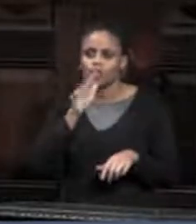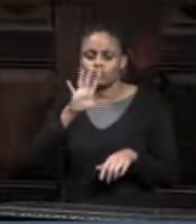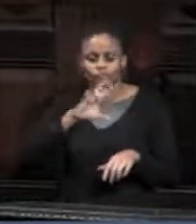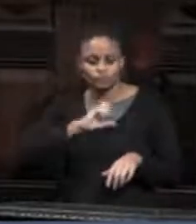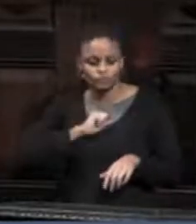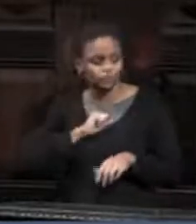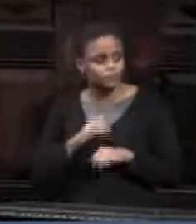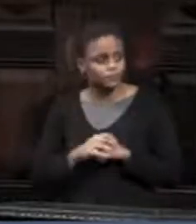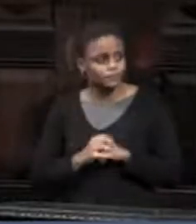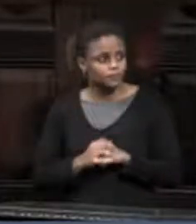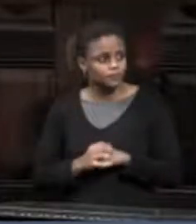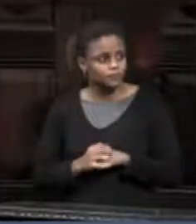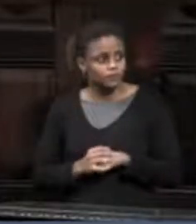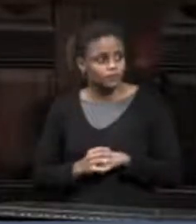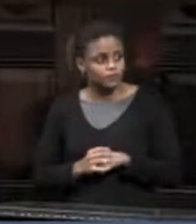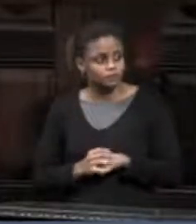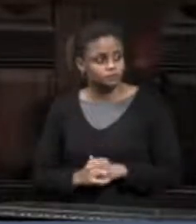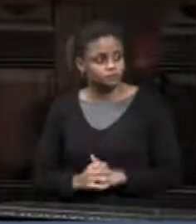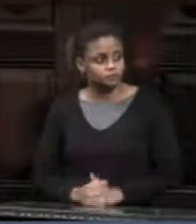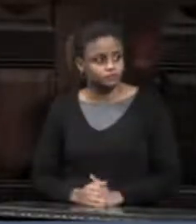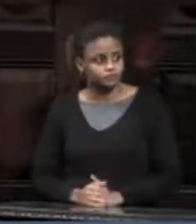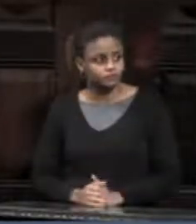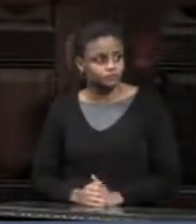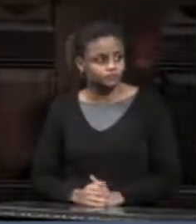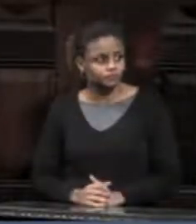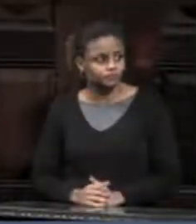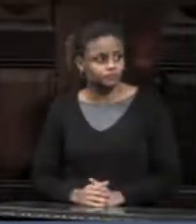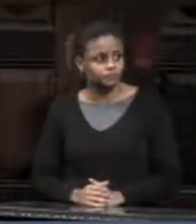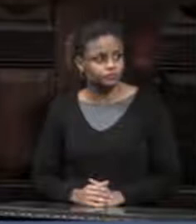historicamente relatado em Volta Redonda.